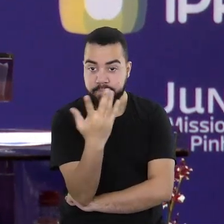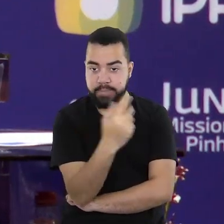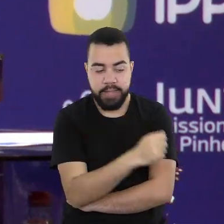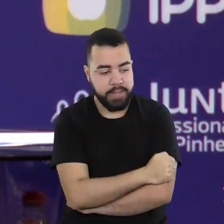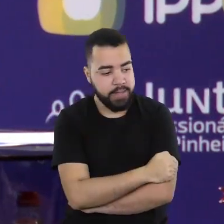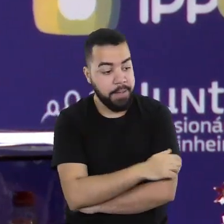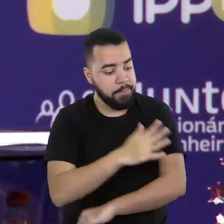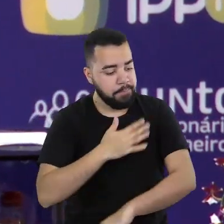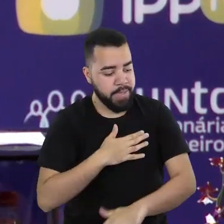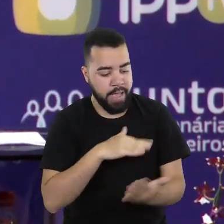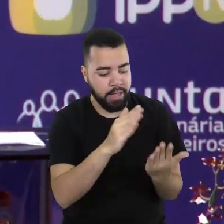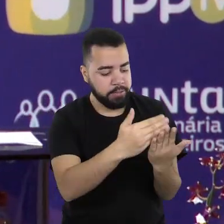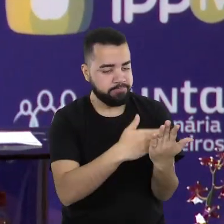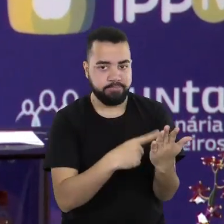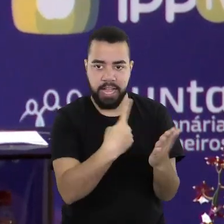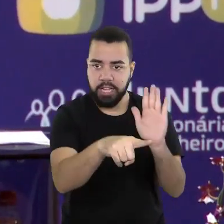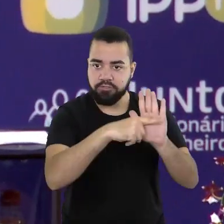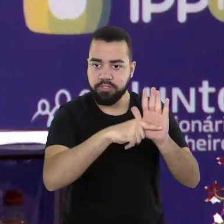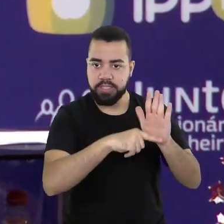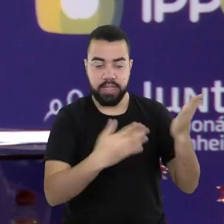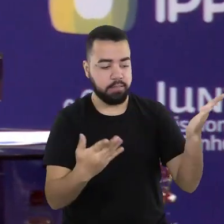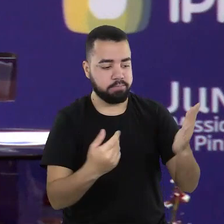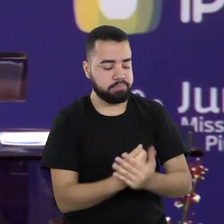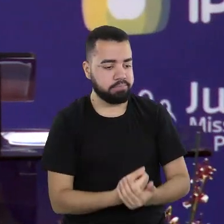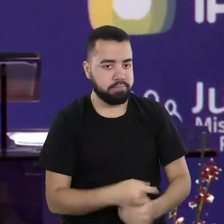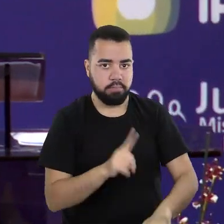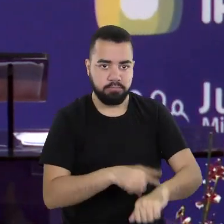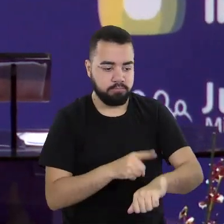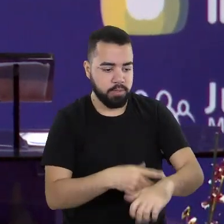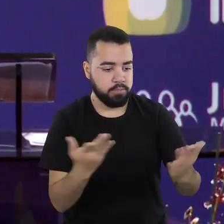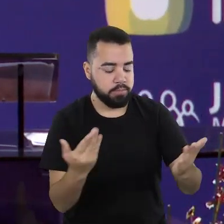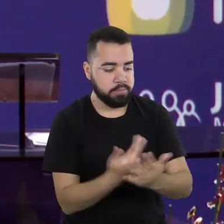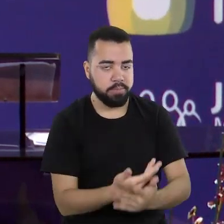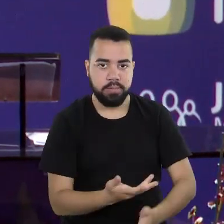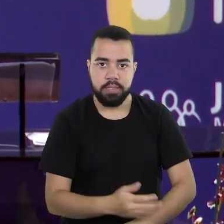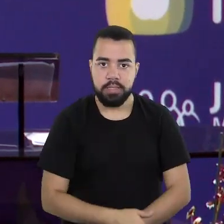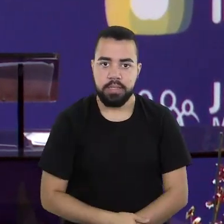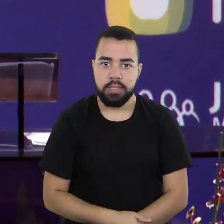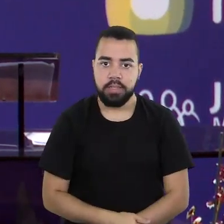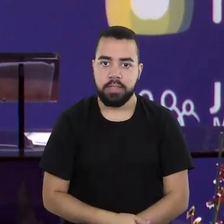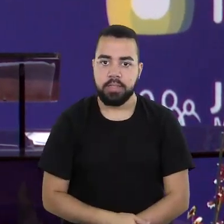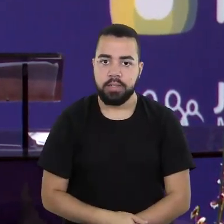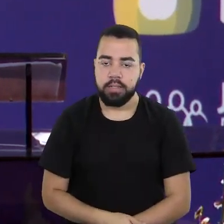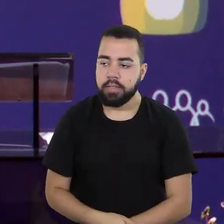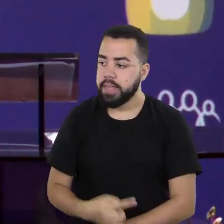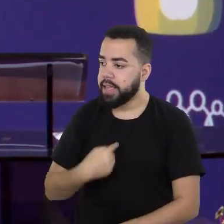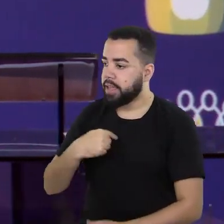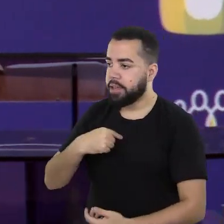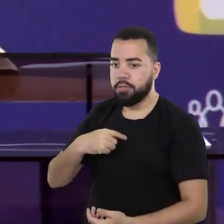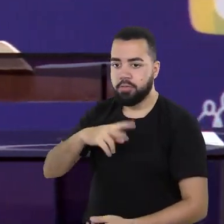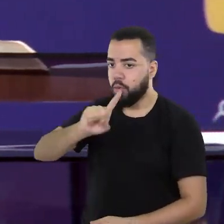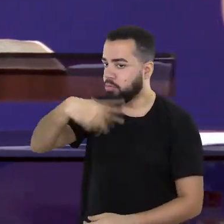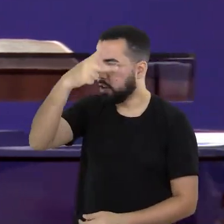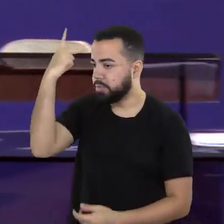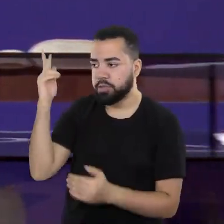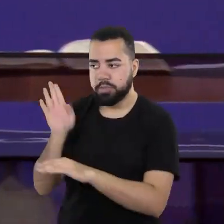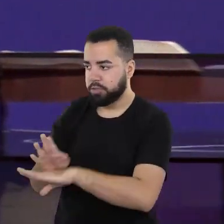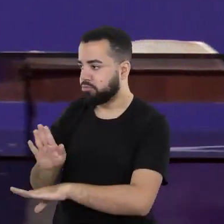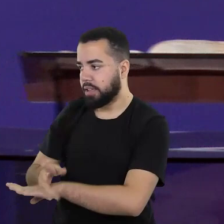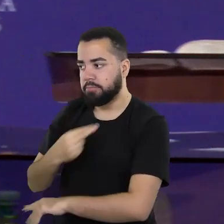Vai atrapalhar minha agenda. Fosse a doutora ali, né? Dizer, eu estou com um monte de paciente lá me